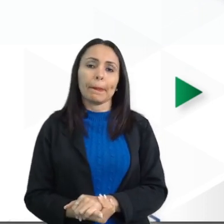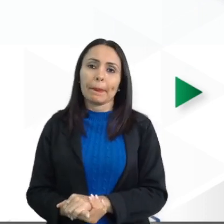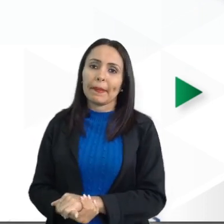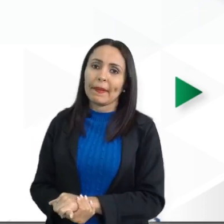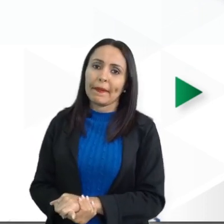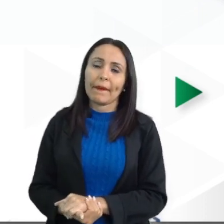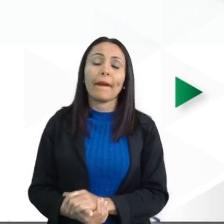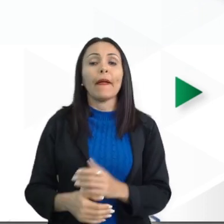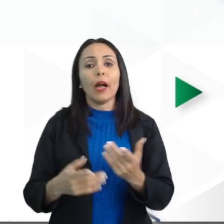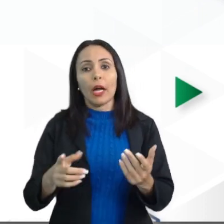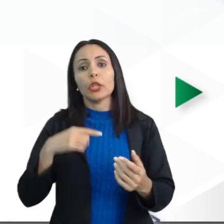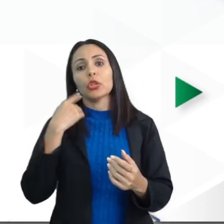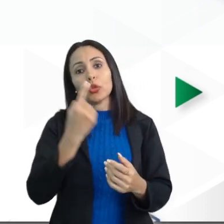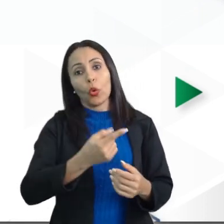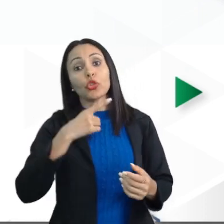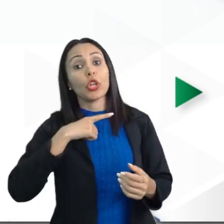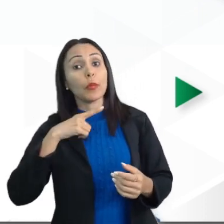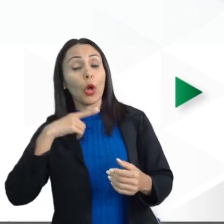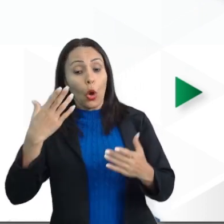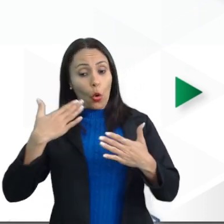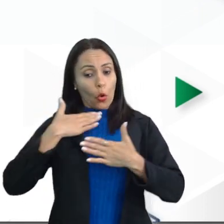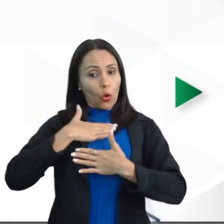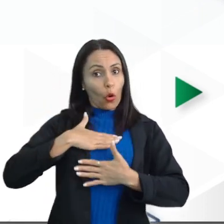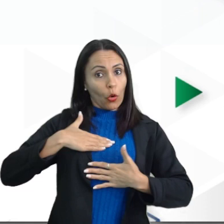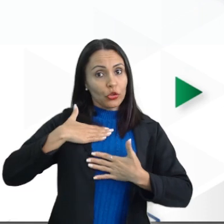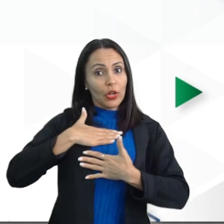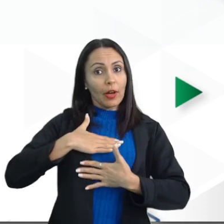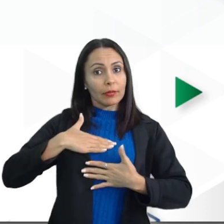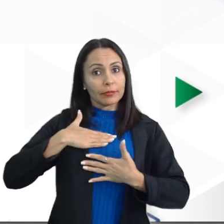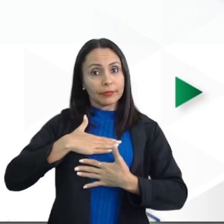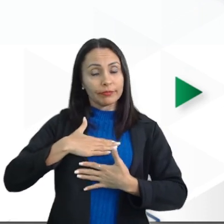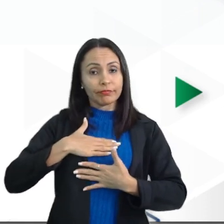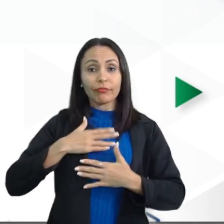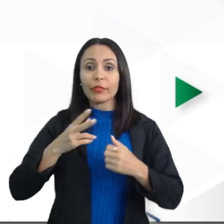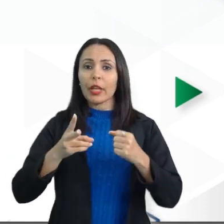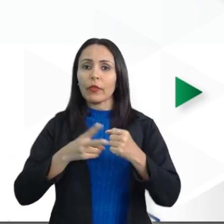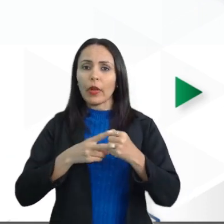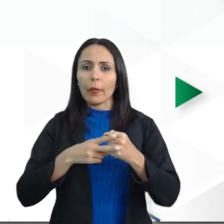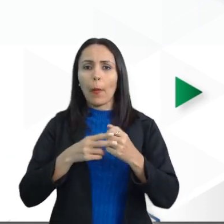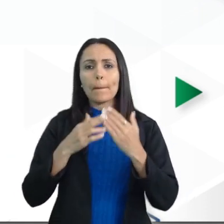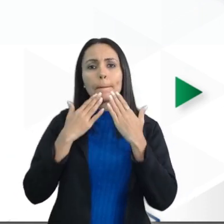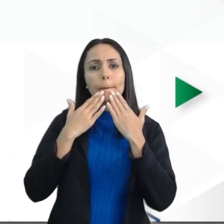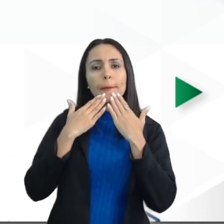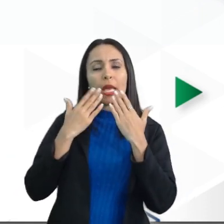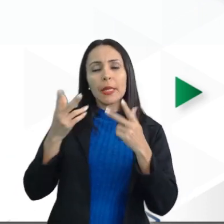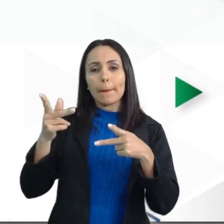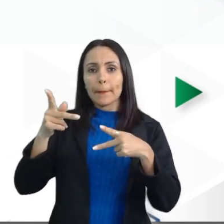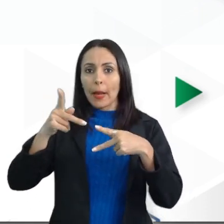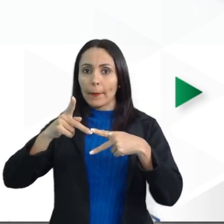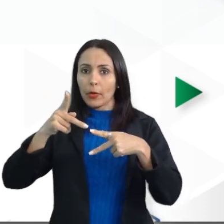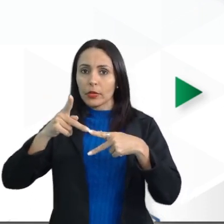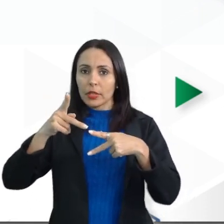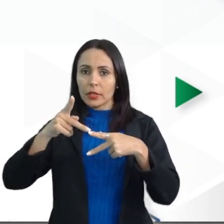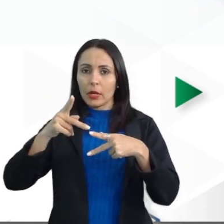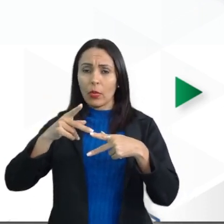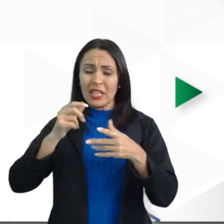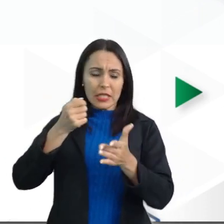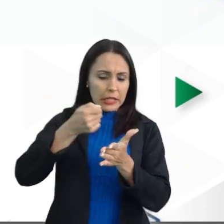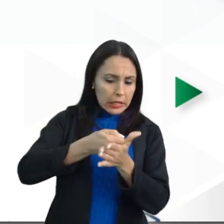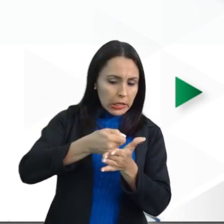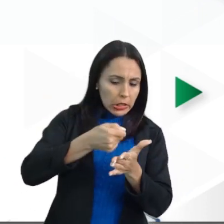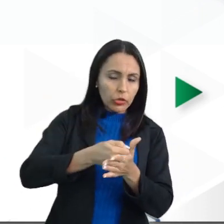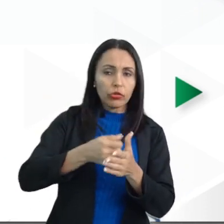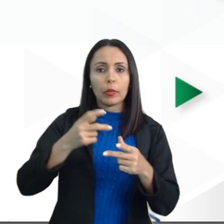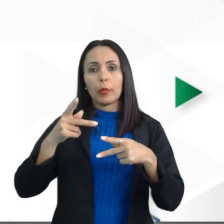Nesse caso, nós temos gostar é um verbo indireto, porque ele pede preposição. Ele está exigindo preposição. E